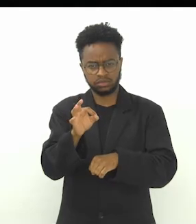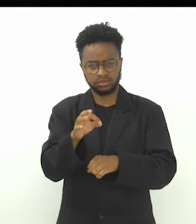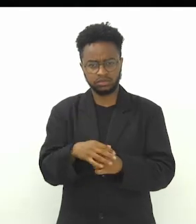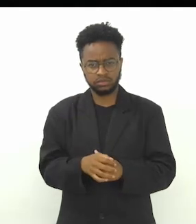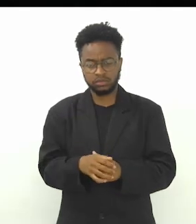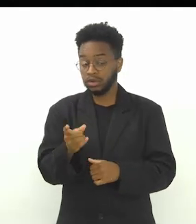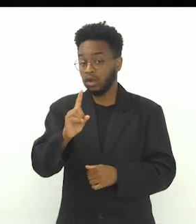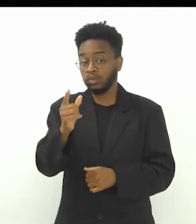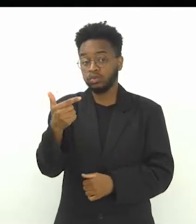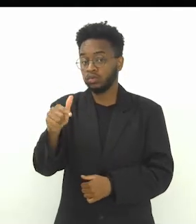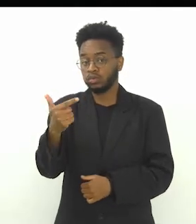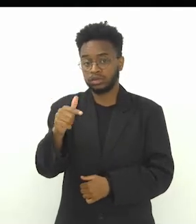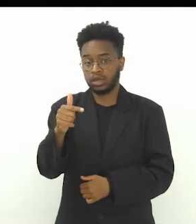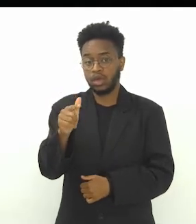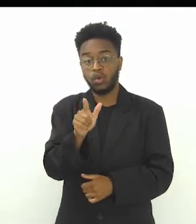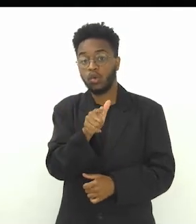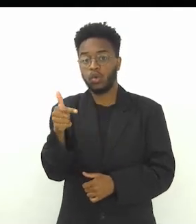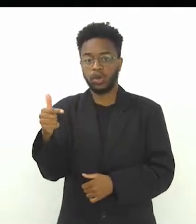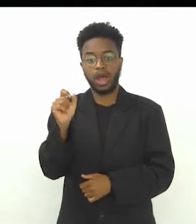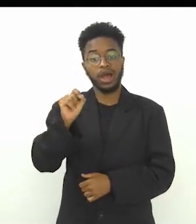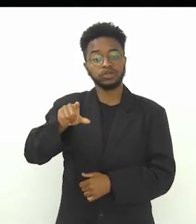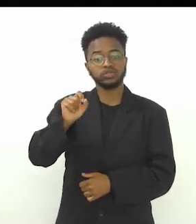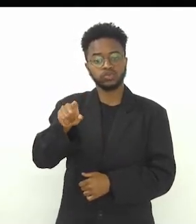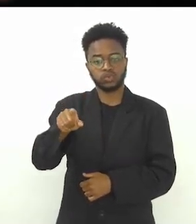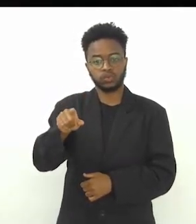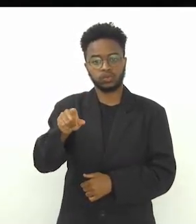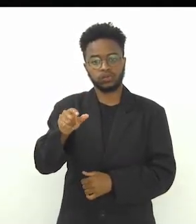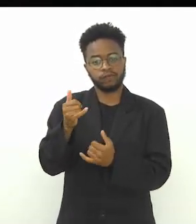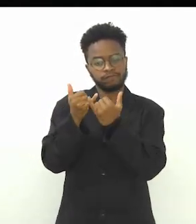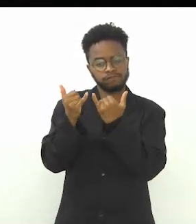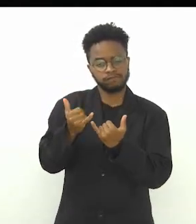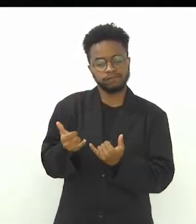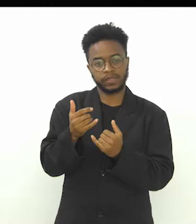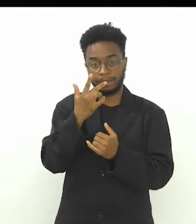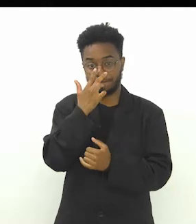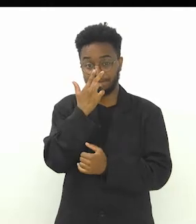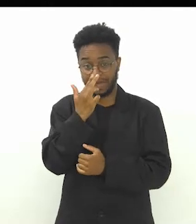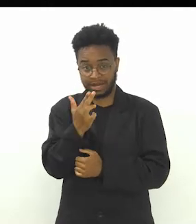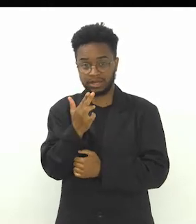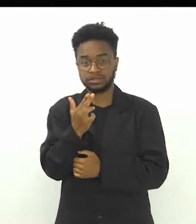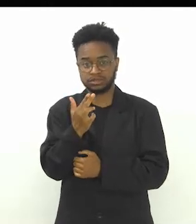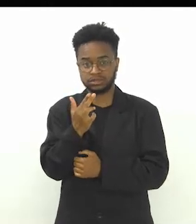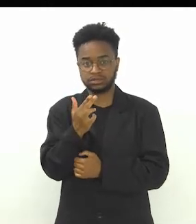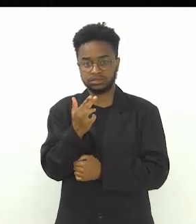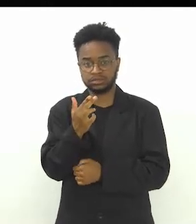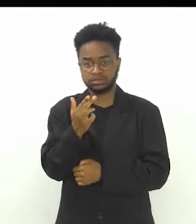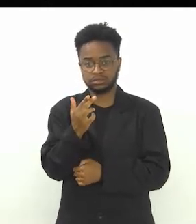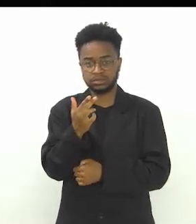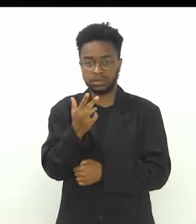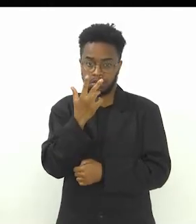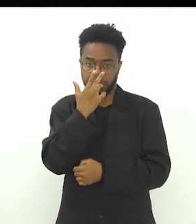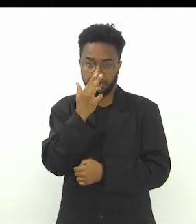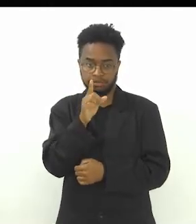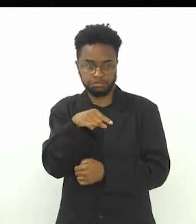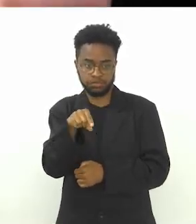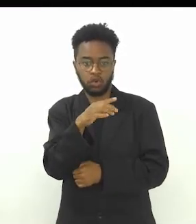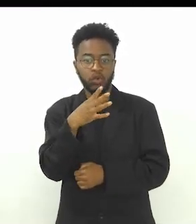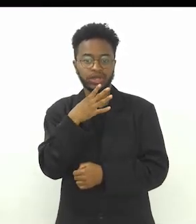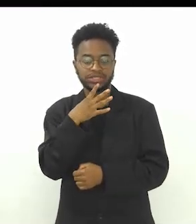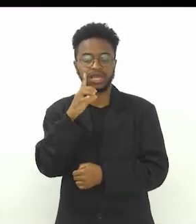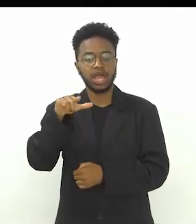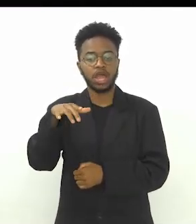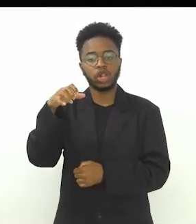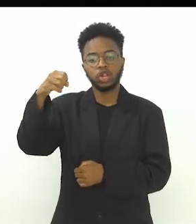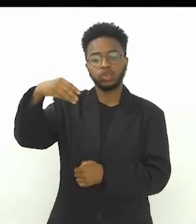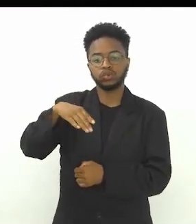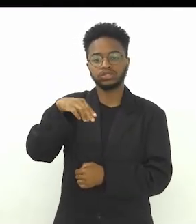ali não tem, é a Congo Blue, né? É o azul, é o mais próximo que chega da conhecida popularmente como a luz